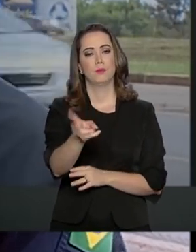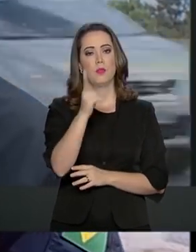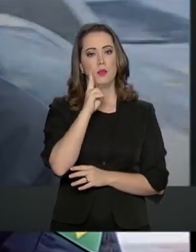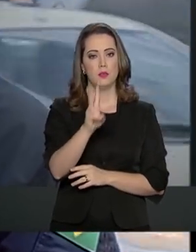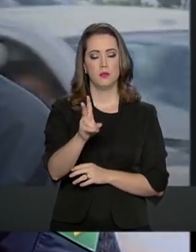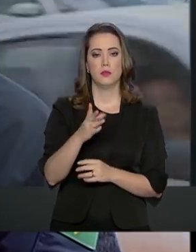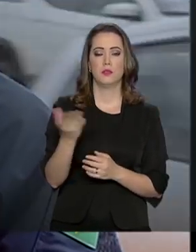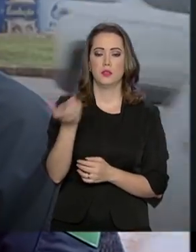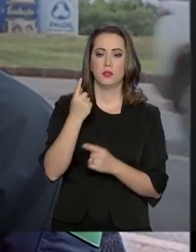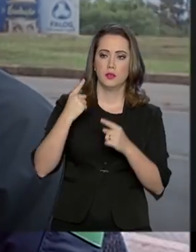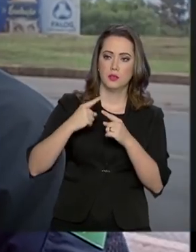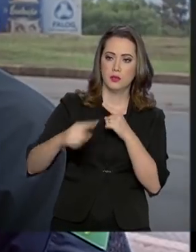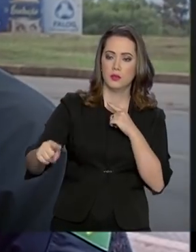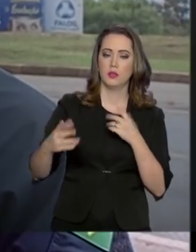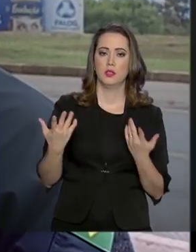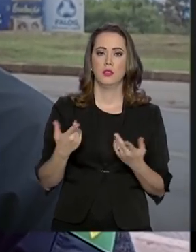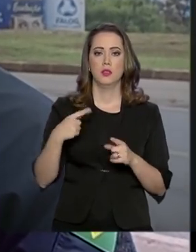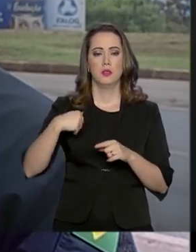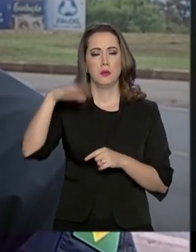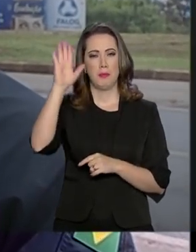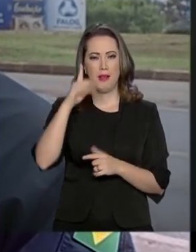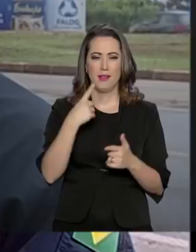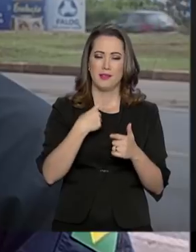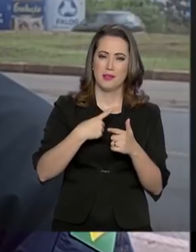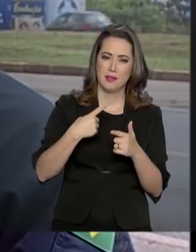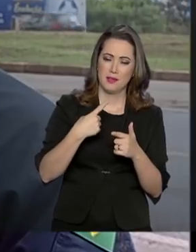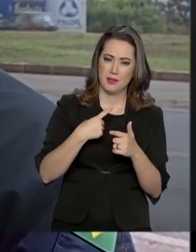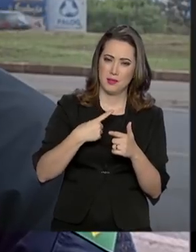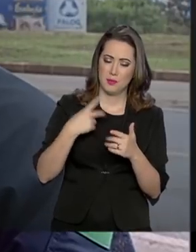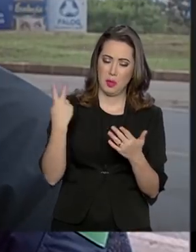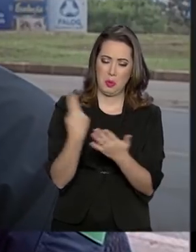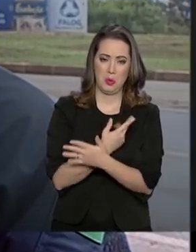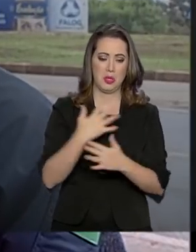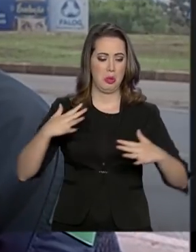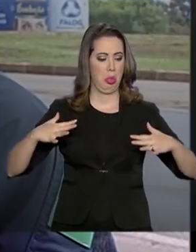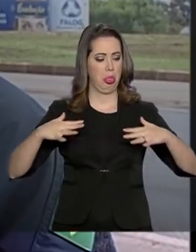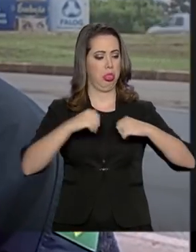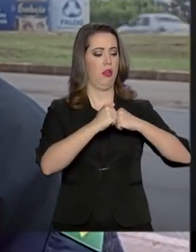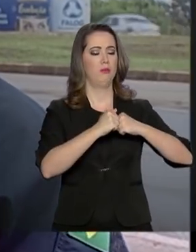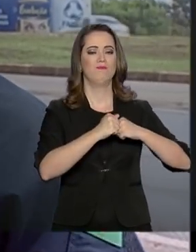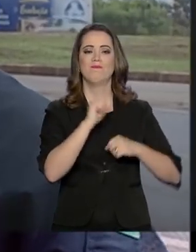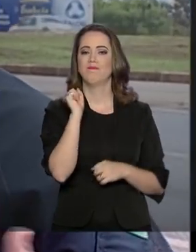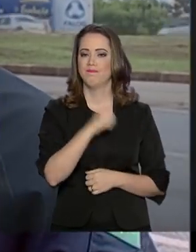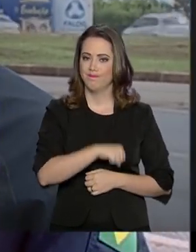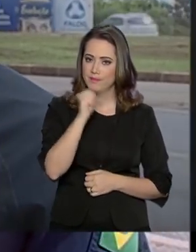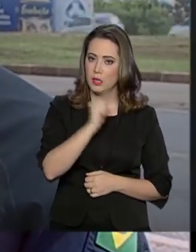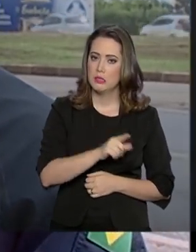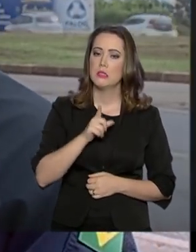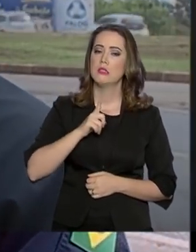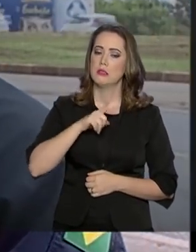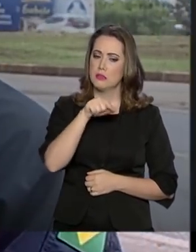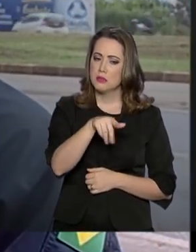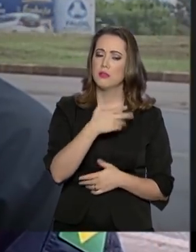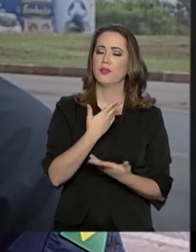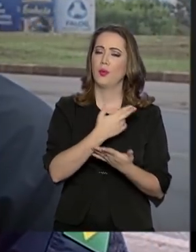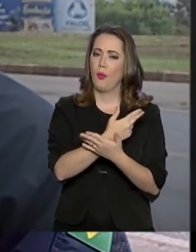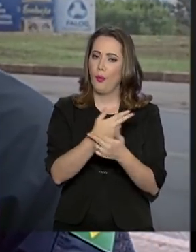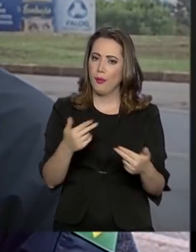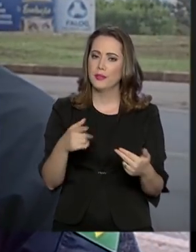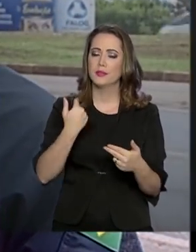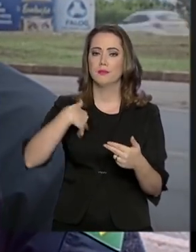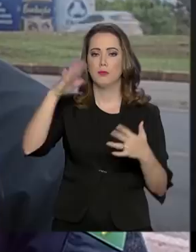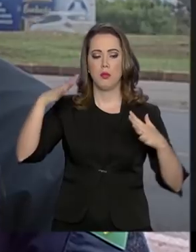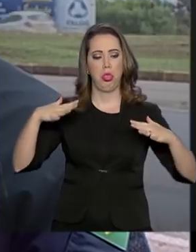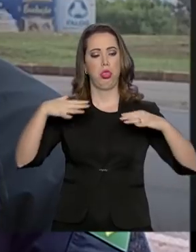procura coibir. E são as que levam também a mais acidentes de trânsito? Exatamente. São condutas que têm maior risco de gerar acidente de